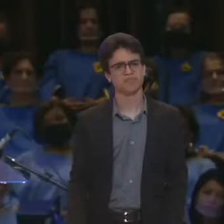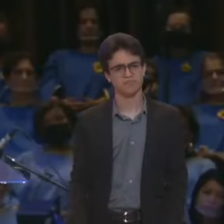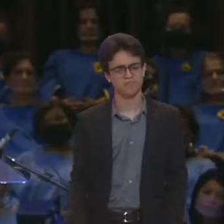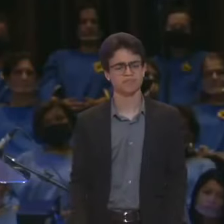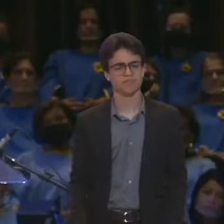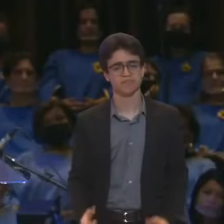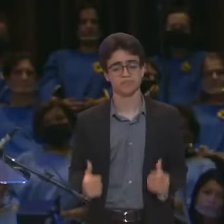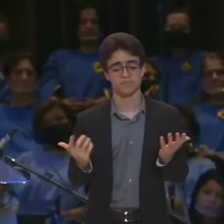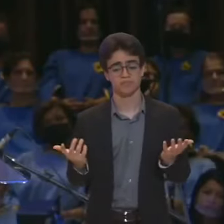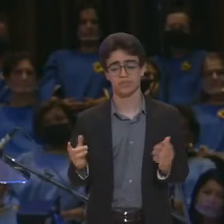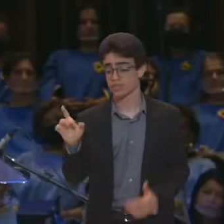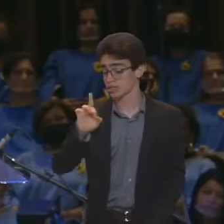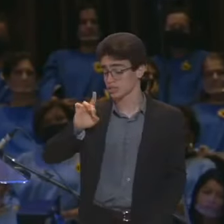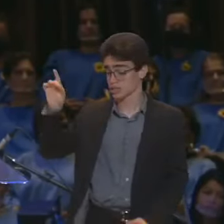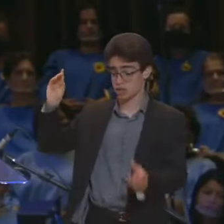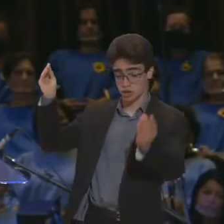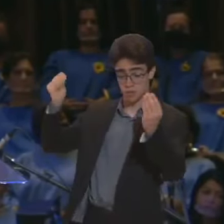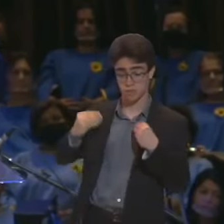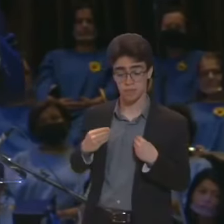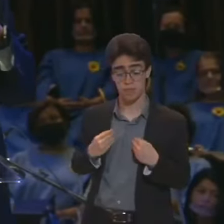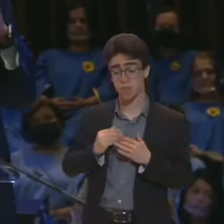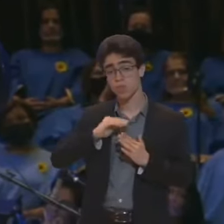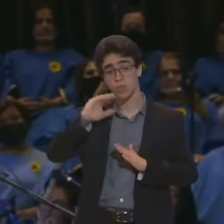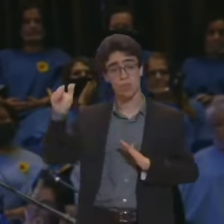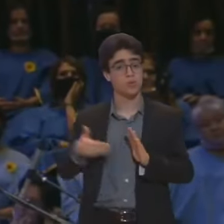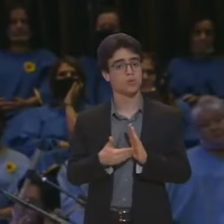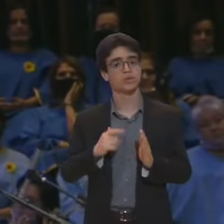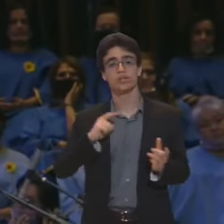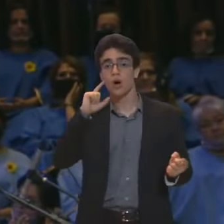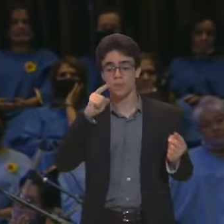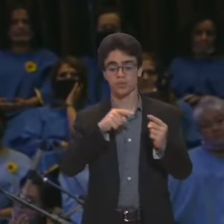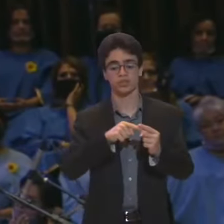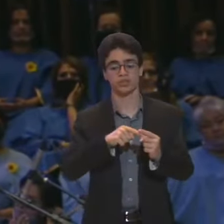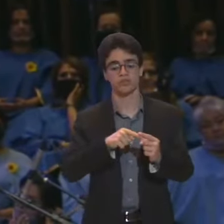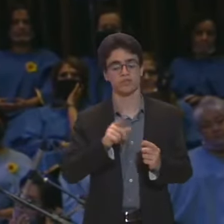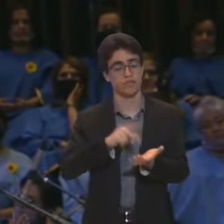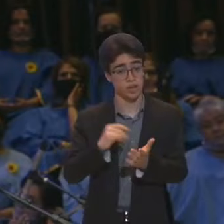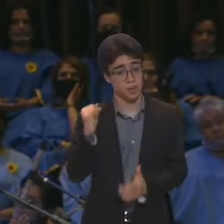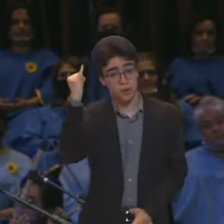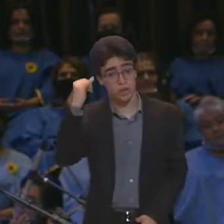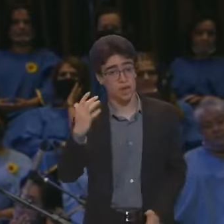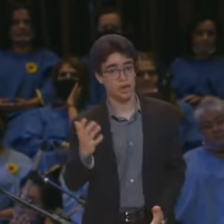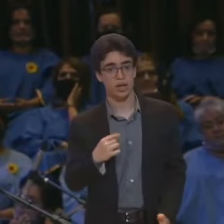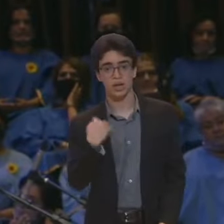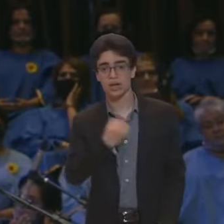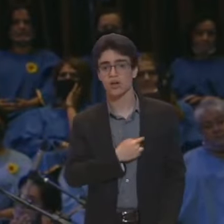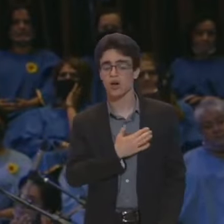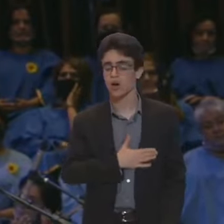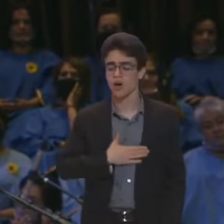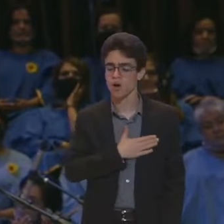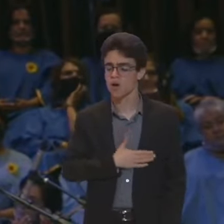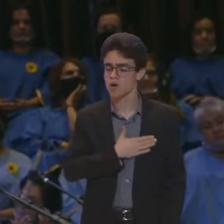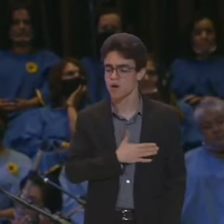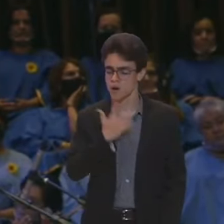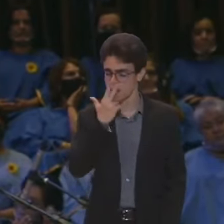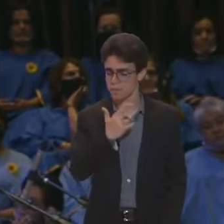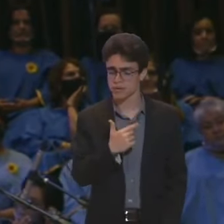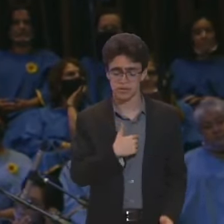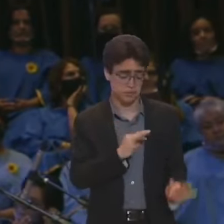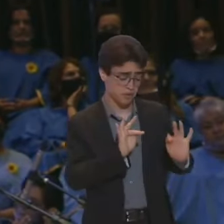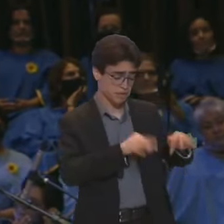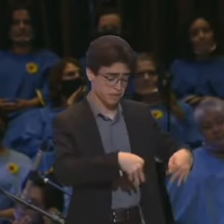Porque tudo que Deus nos dá tem uma finalidade. Preste atenção, isso é muito importante. A gente gosta de colocar um ponto